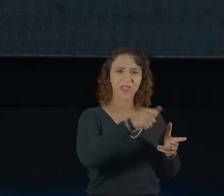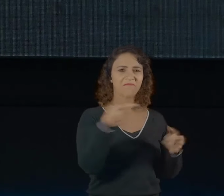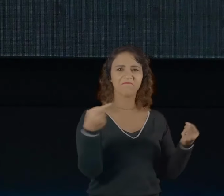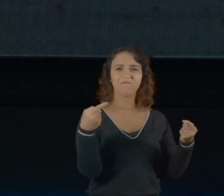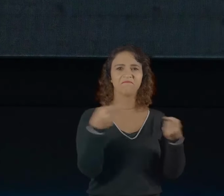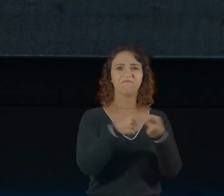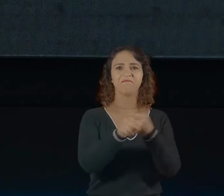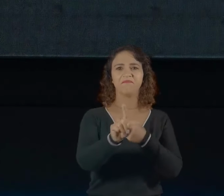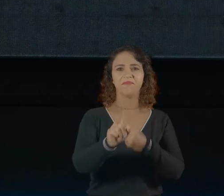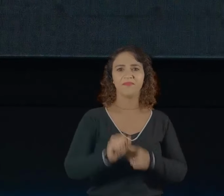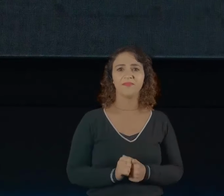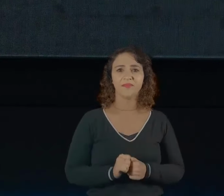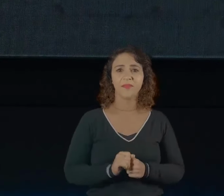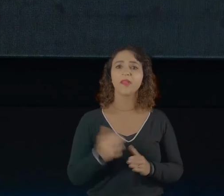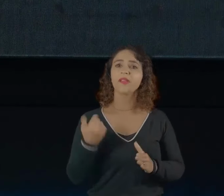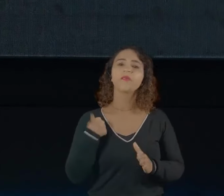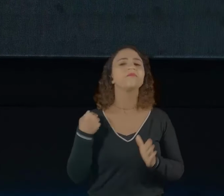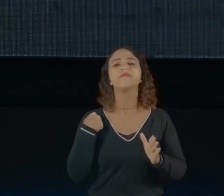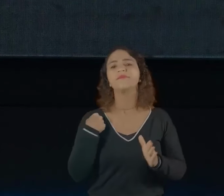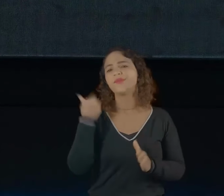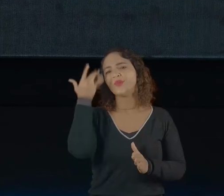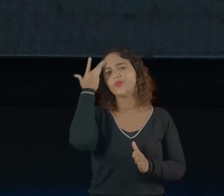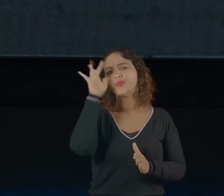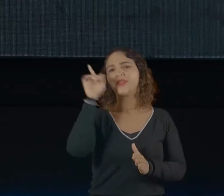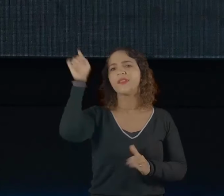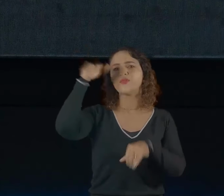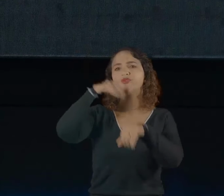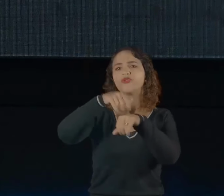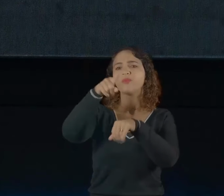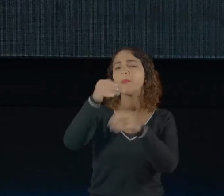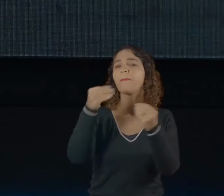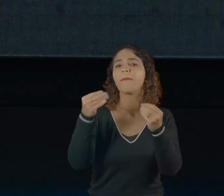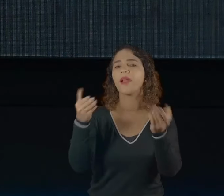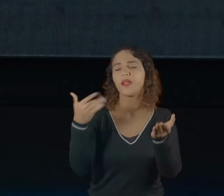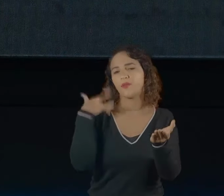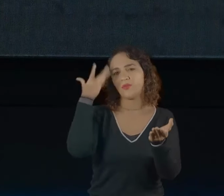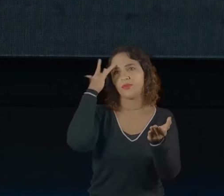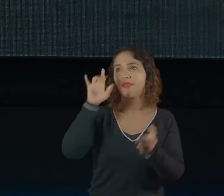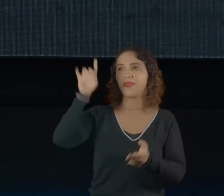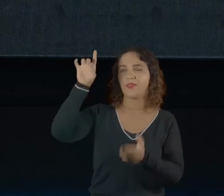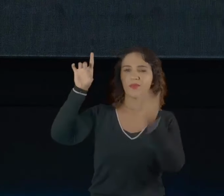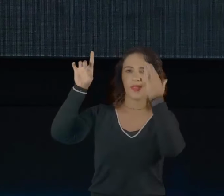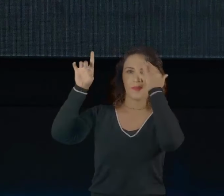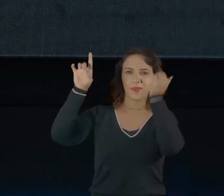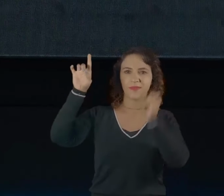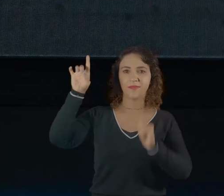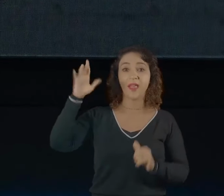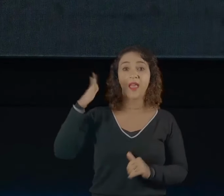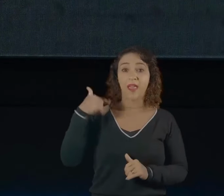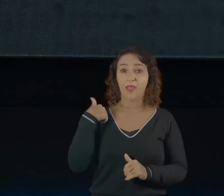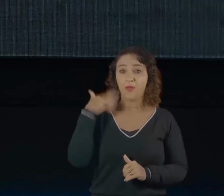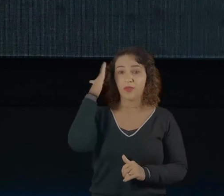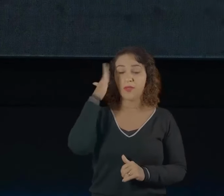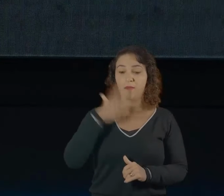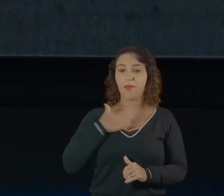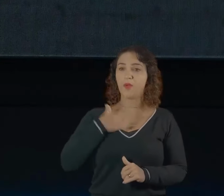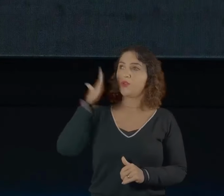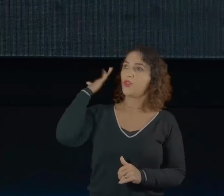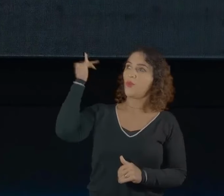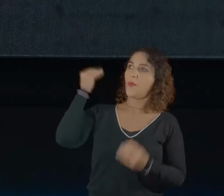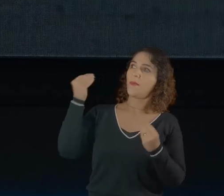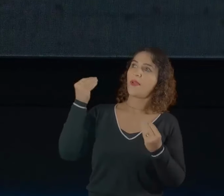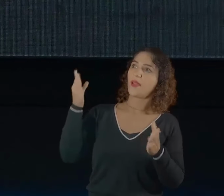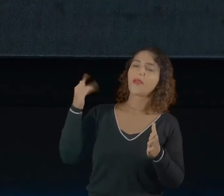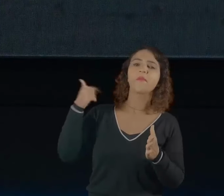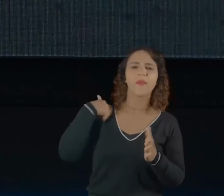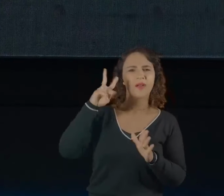Eu não sei qual que é o seu chamado. Deus sabe. O meu chamado eu sei. Mas eu tenho